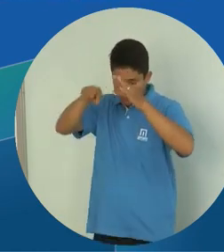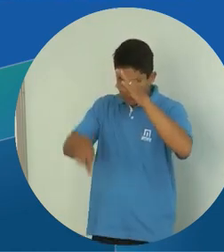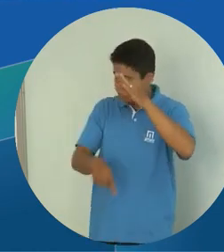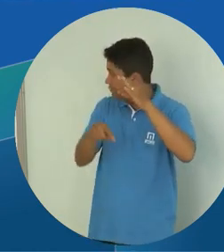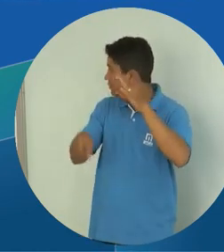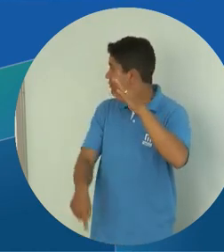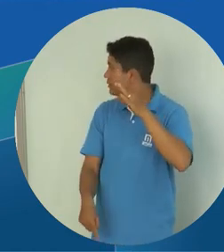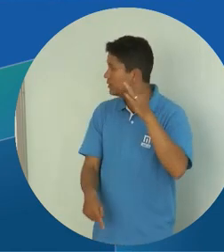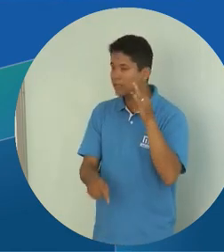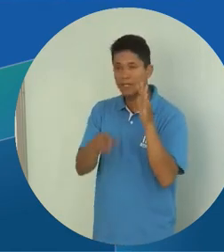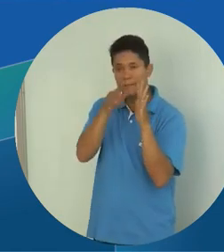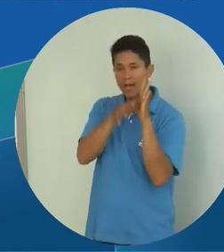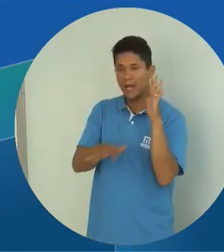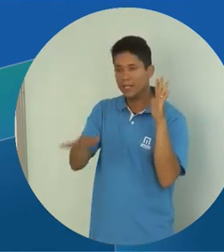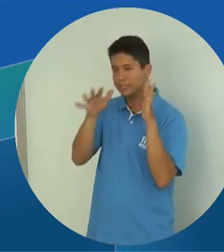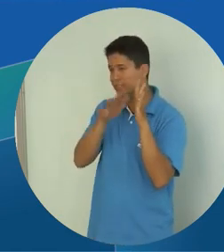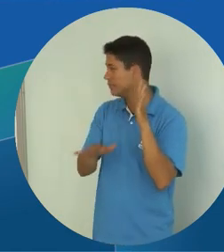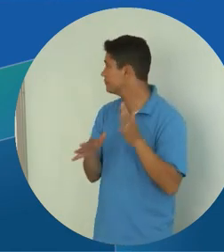da barragem.